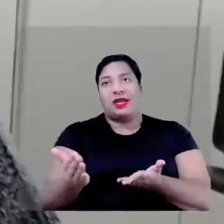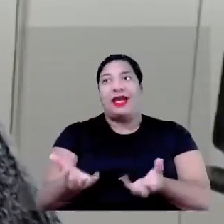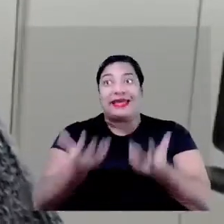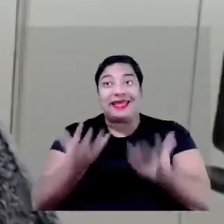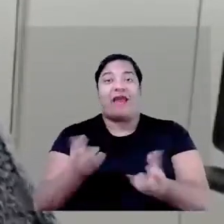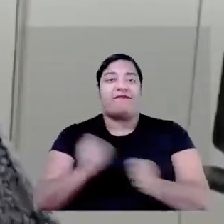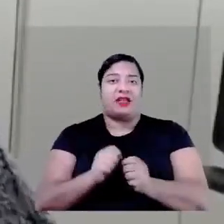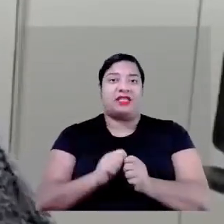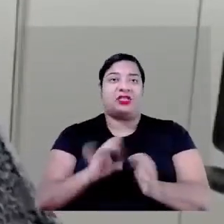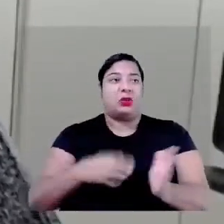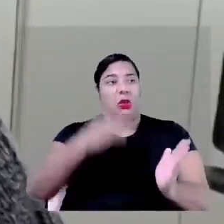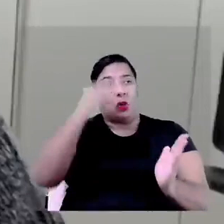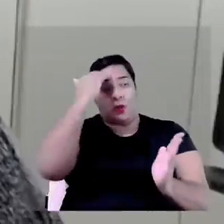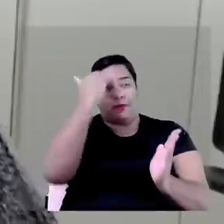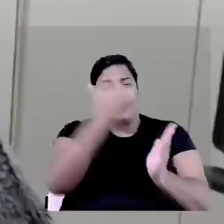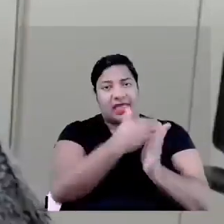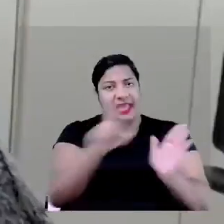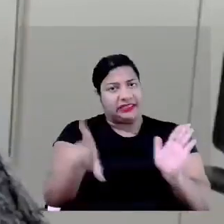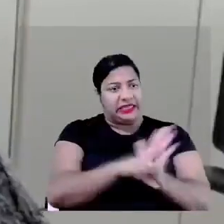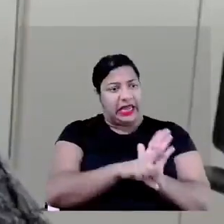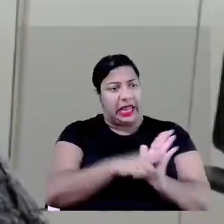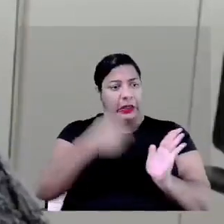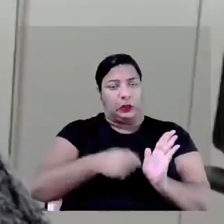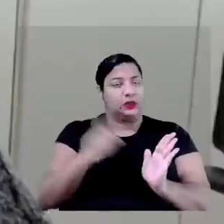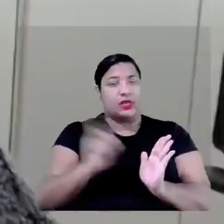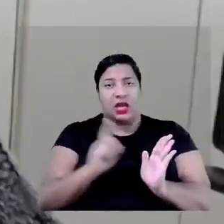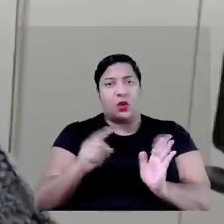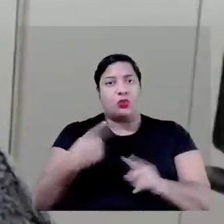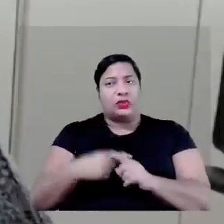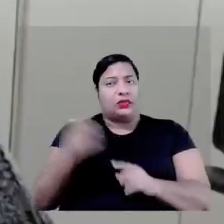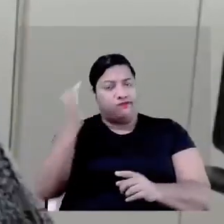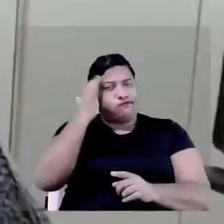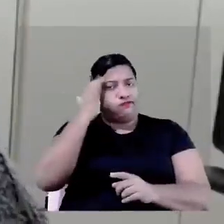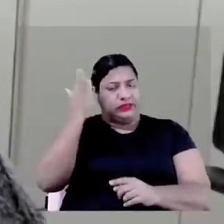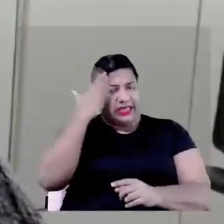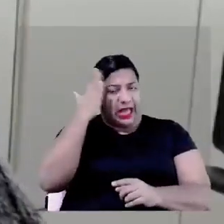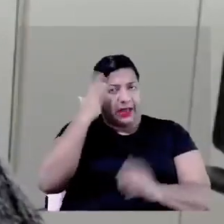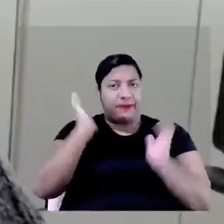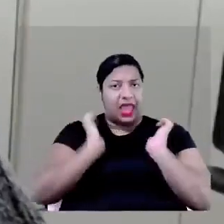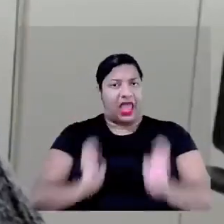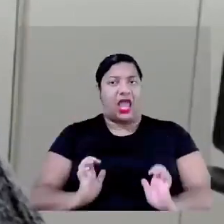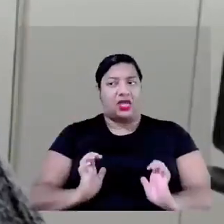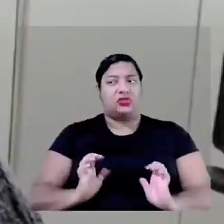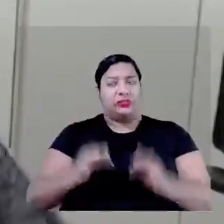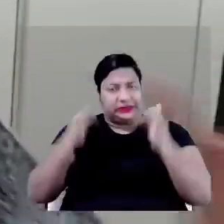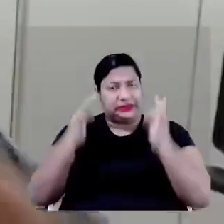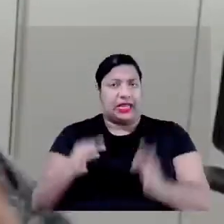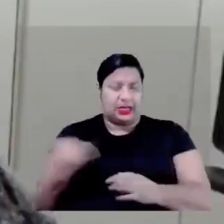lei obriga, é fazer porque sabe que é importante, é uma questão até de ética, de integridade,